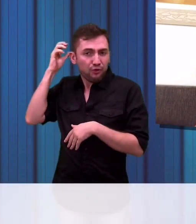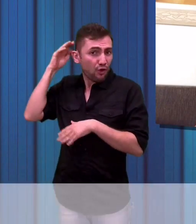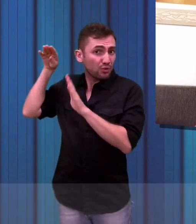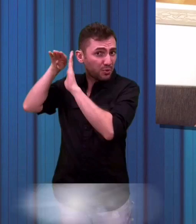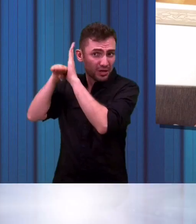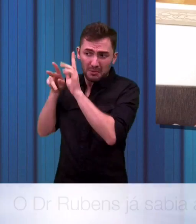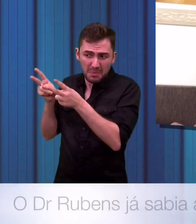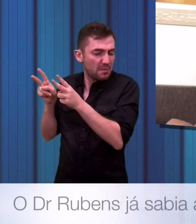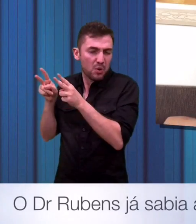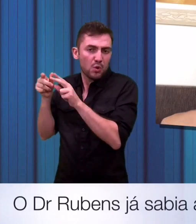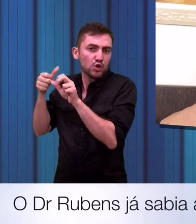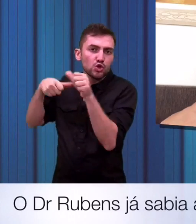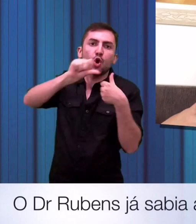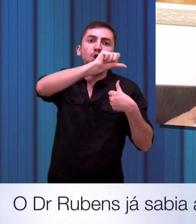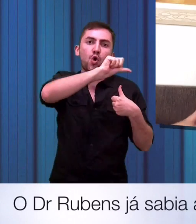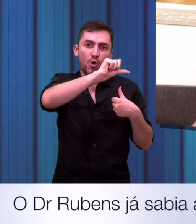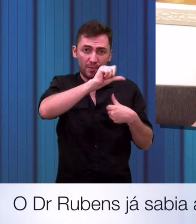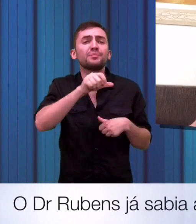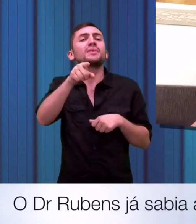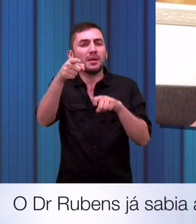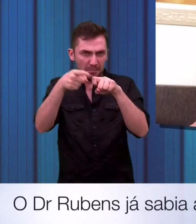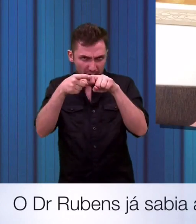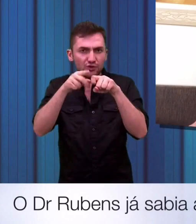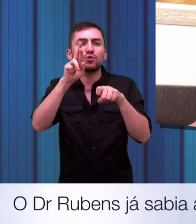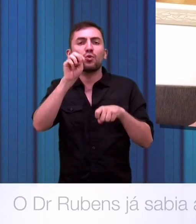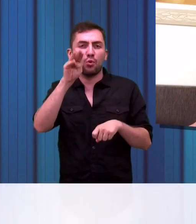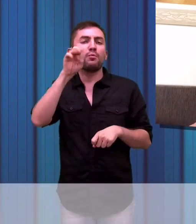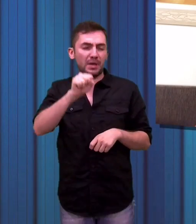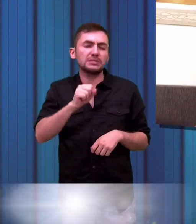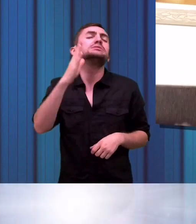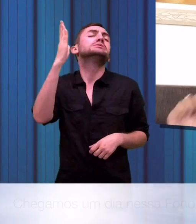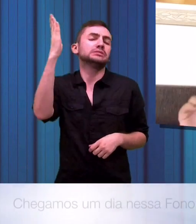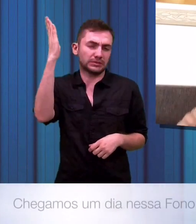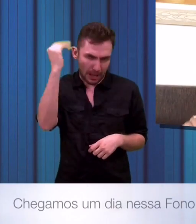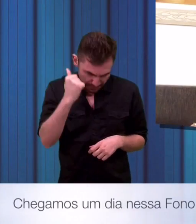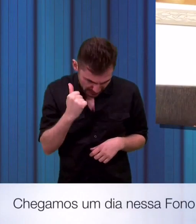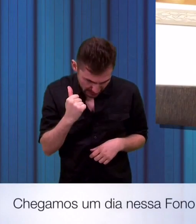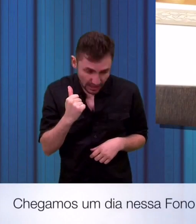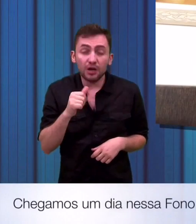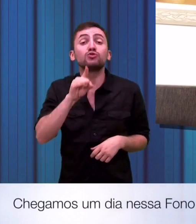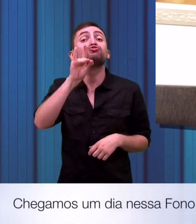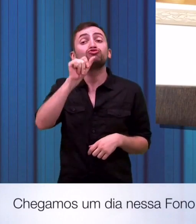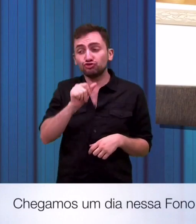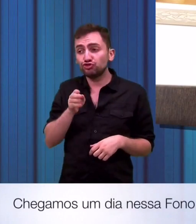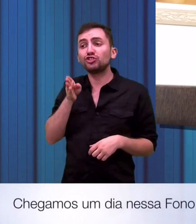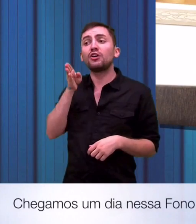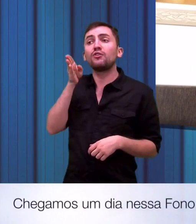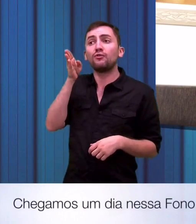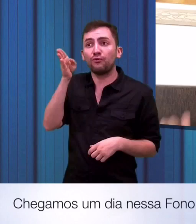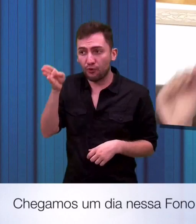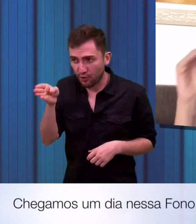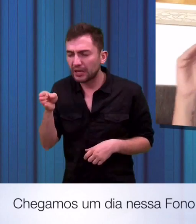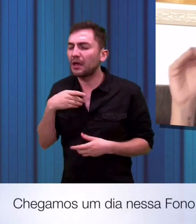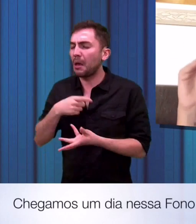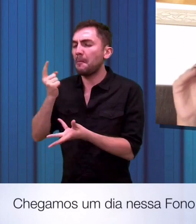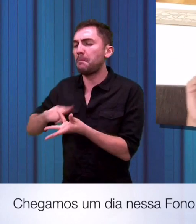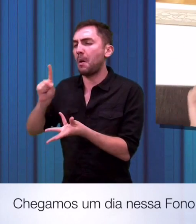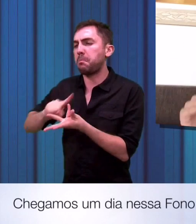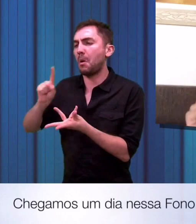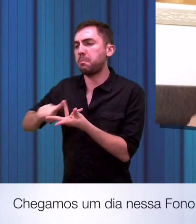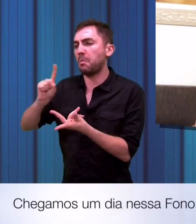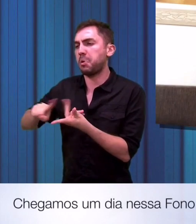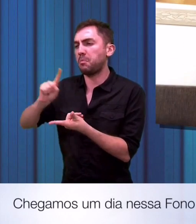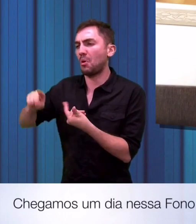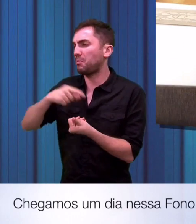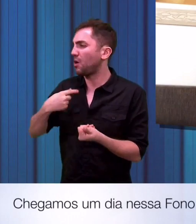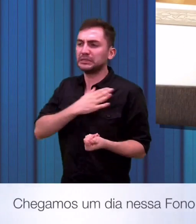da programação. O Dr. Rubens já sabia a nossa insatisfação, chegamos um dia nessa fono e